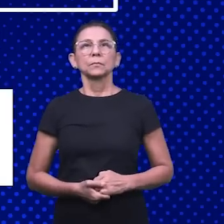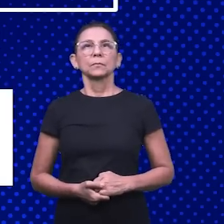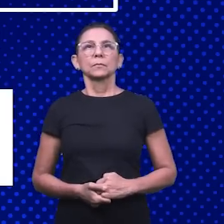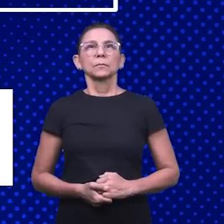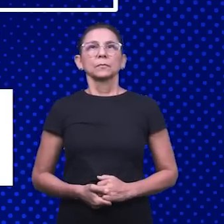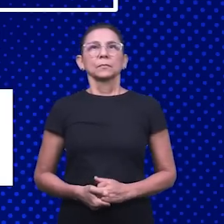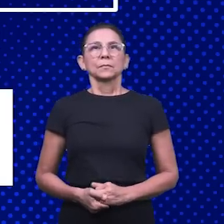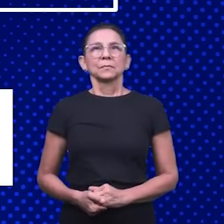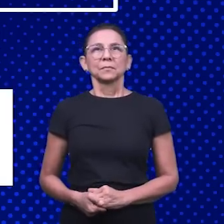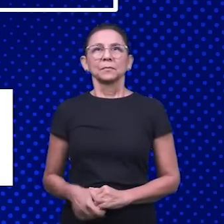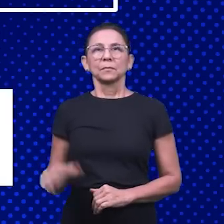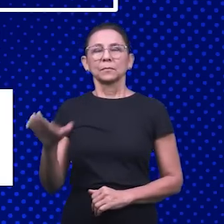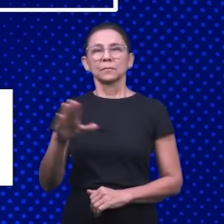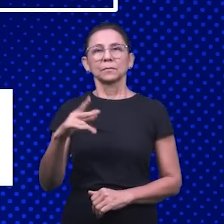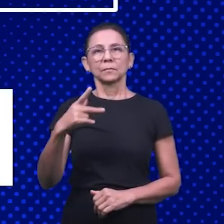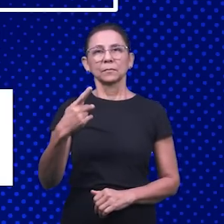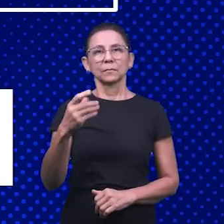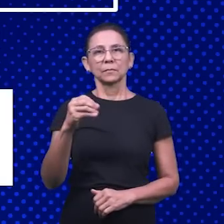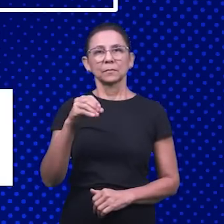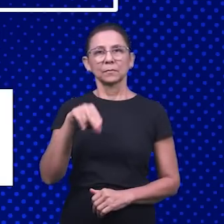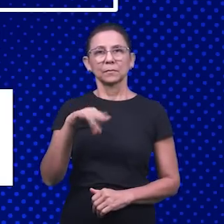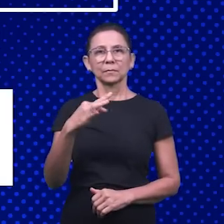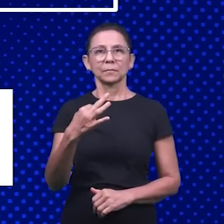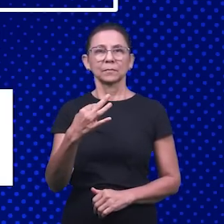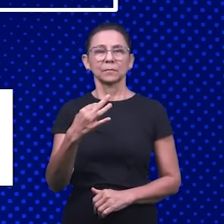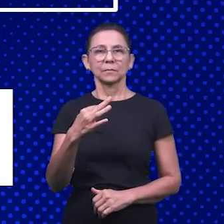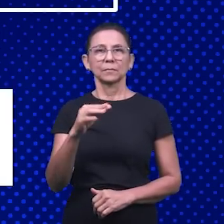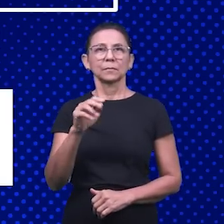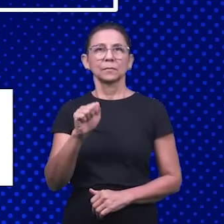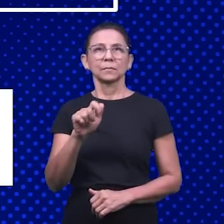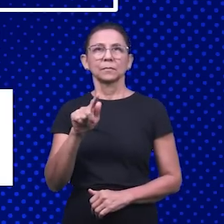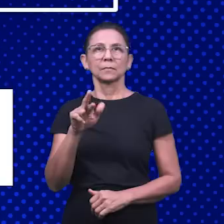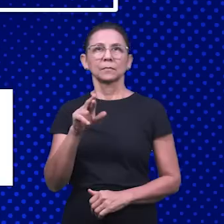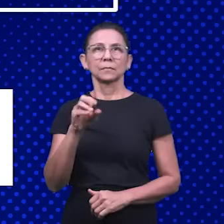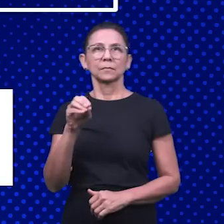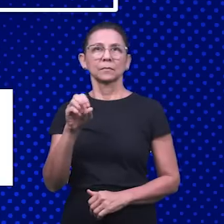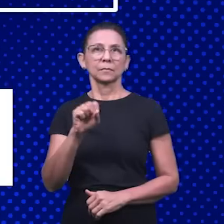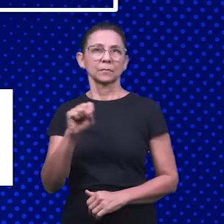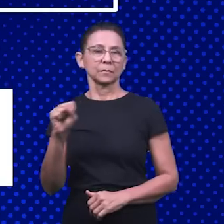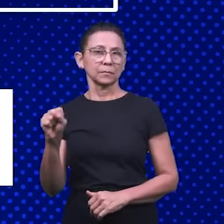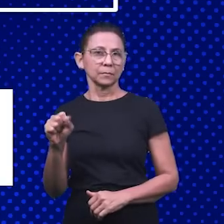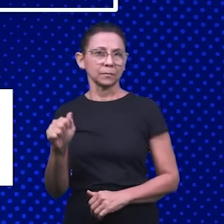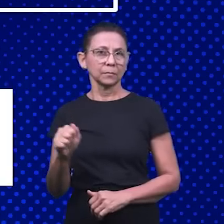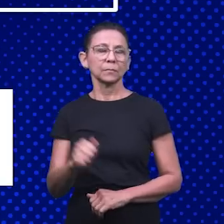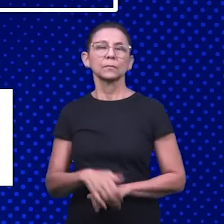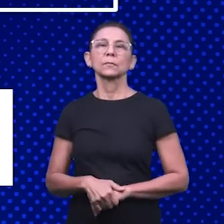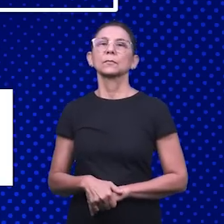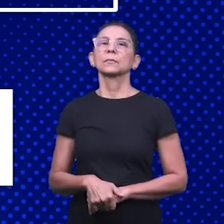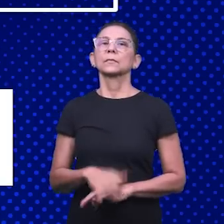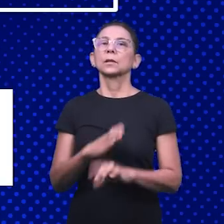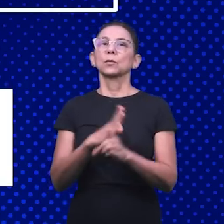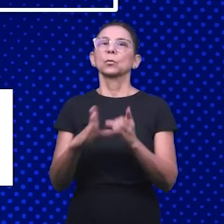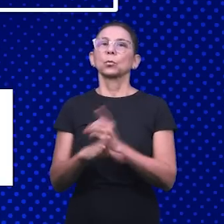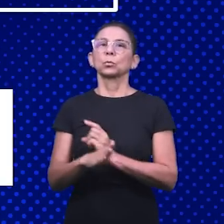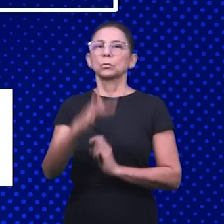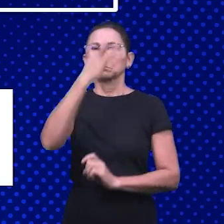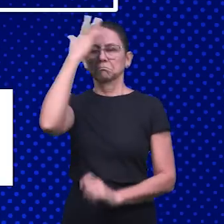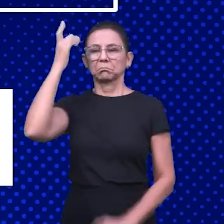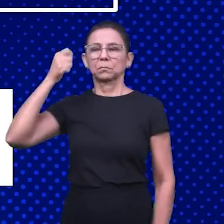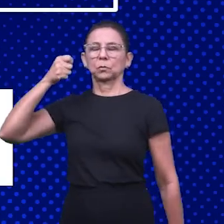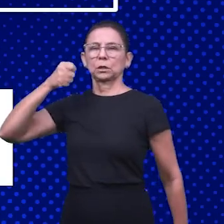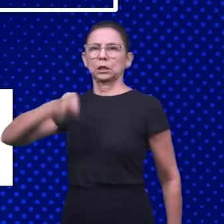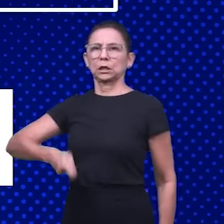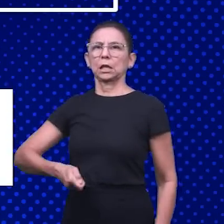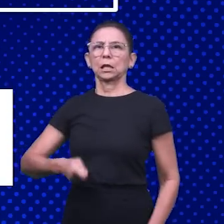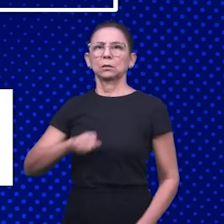área de Ponta Grossa, na cidade de Palmeira, então o pastor Geraldo nos passou que houve o culto com as autoridades,